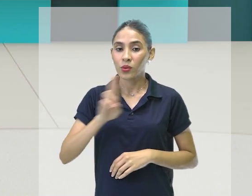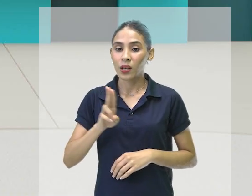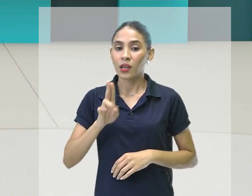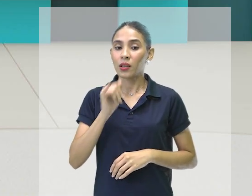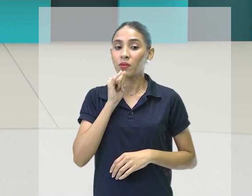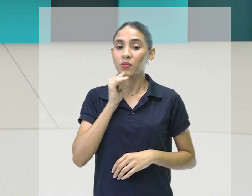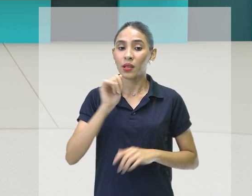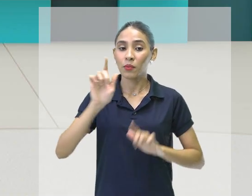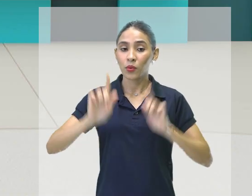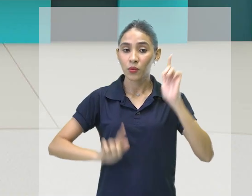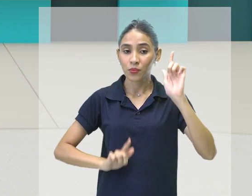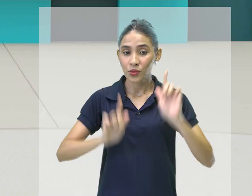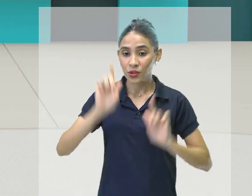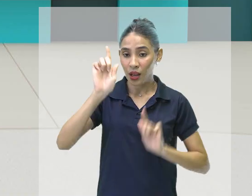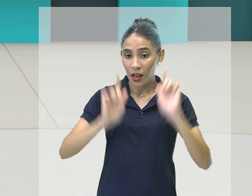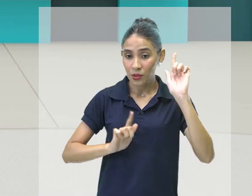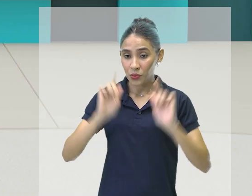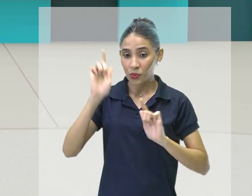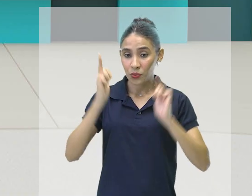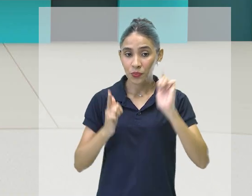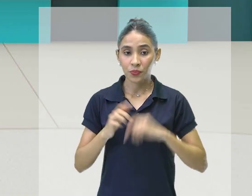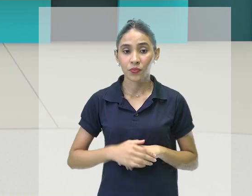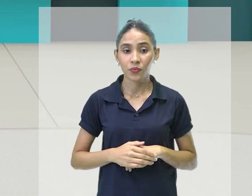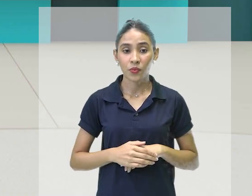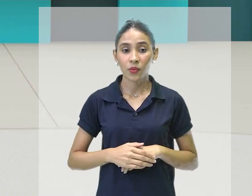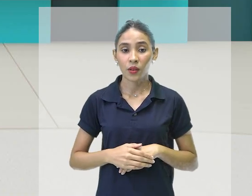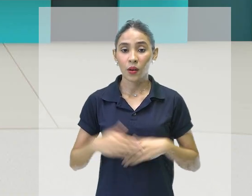Por meio dos gestos,